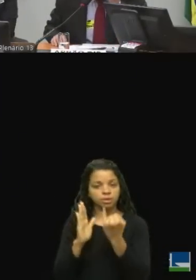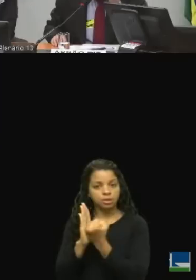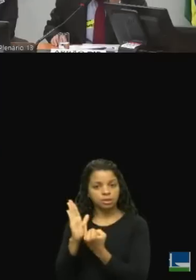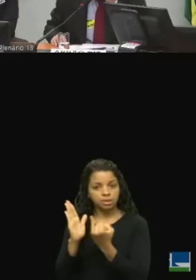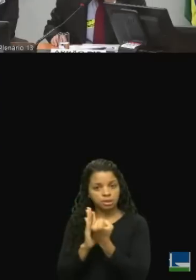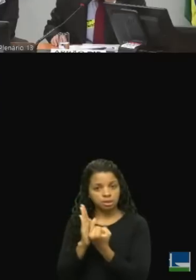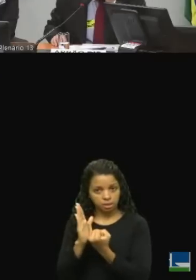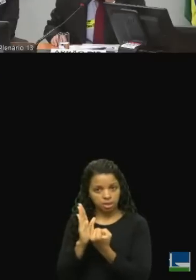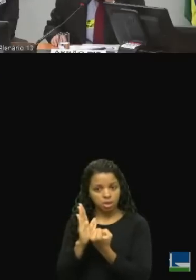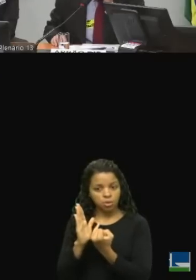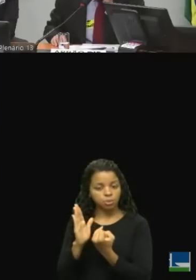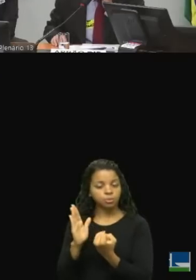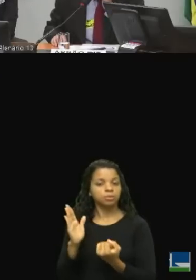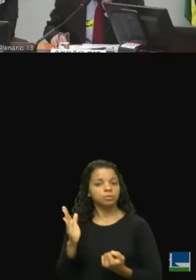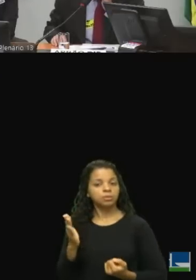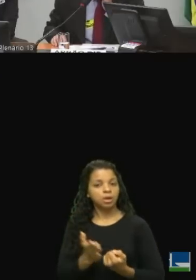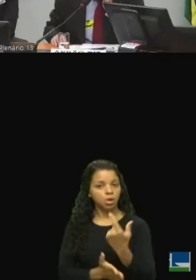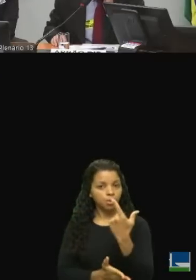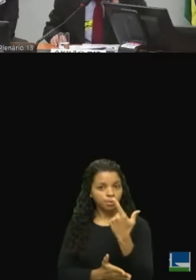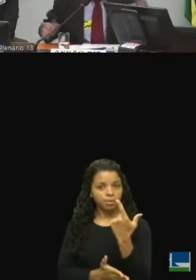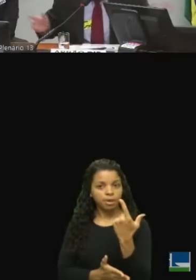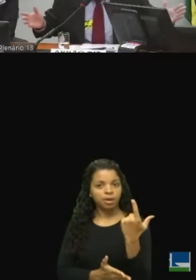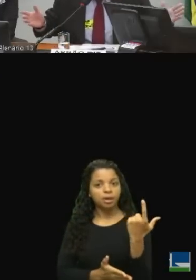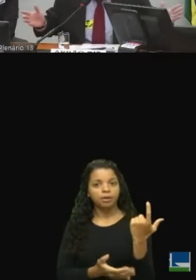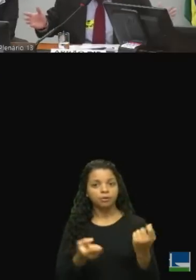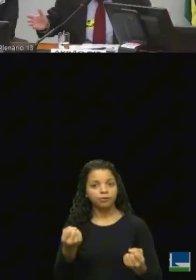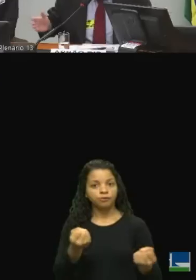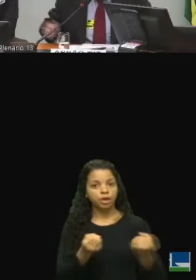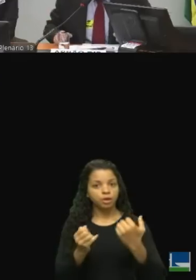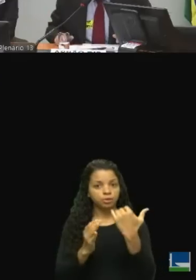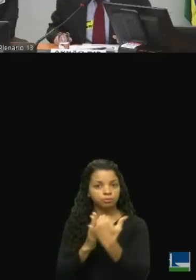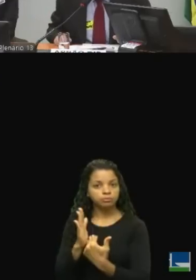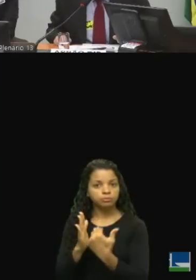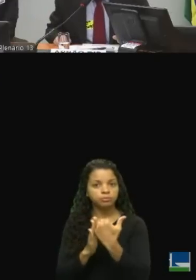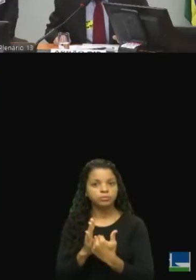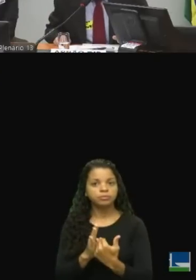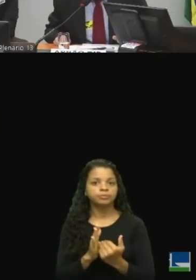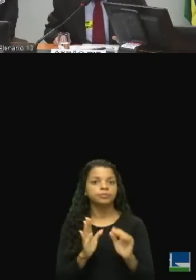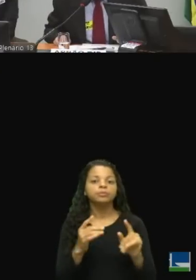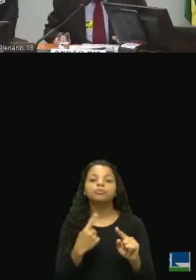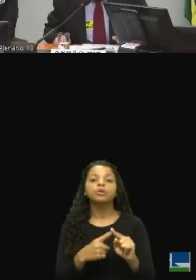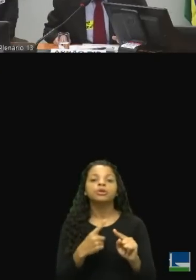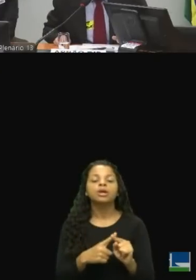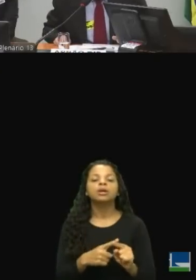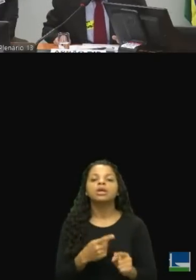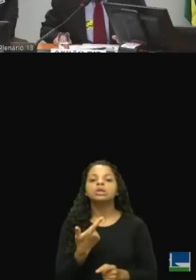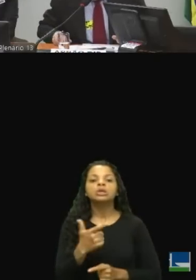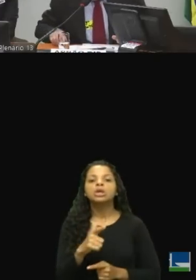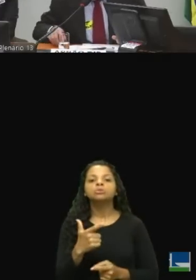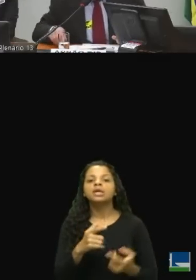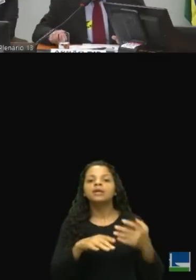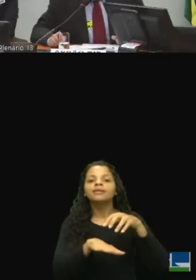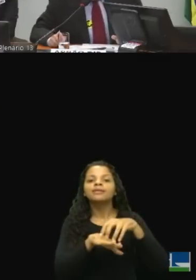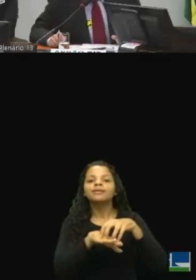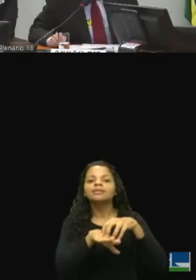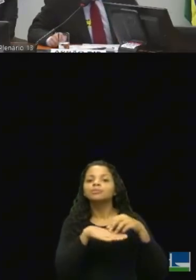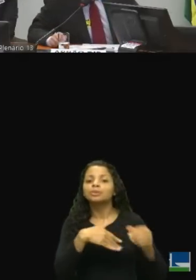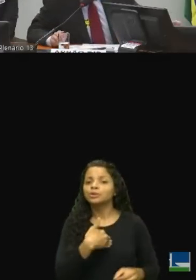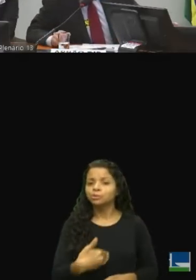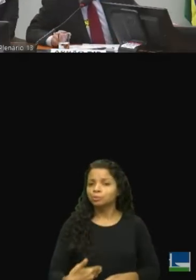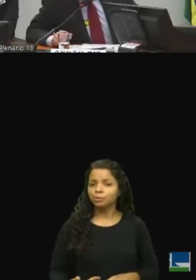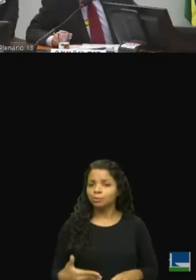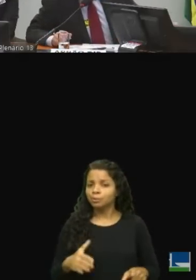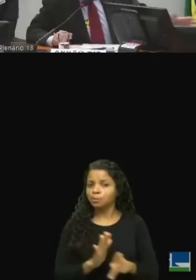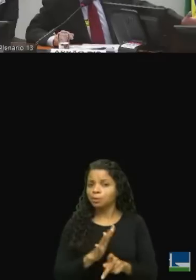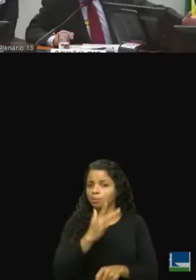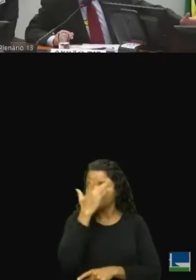veículo, na verdade é o seguinte, não tem transporte público para pessoa com deficiência. A deputada Daniela, a Câmara